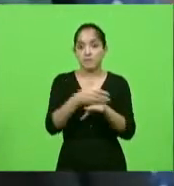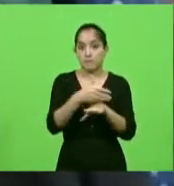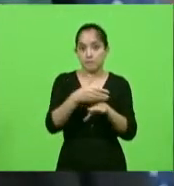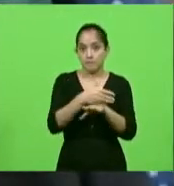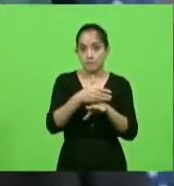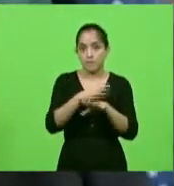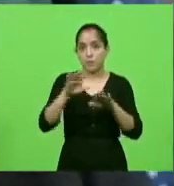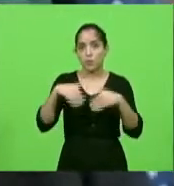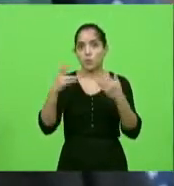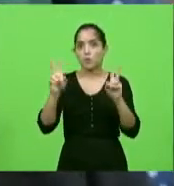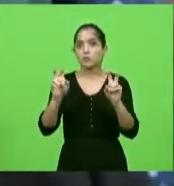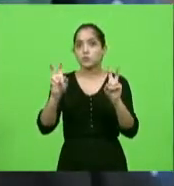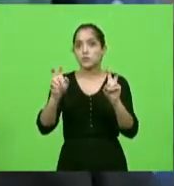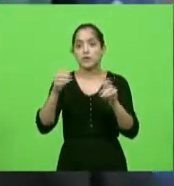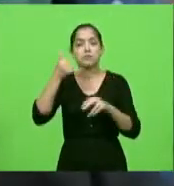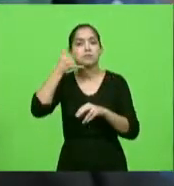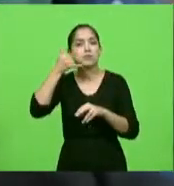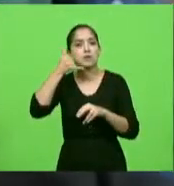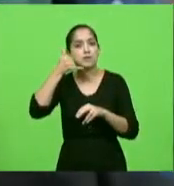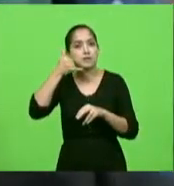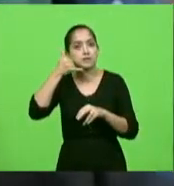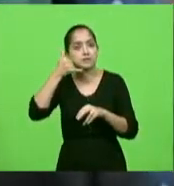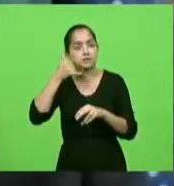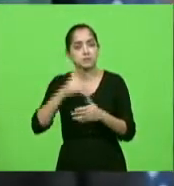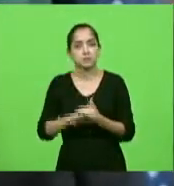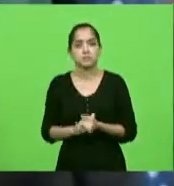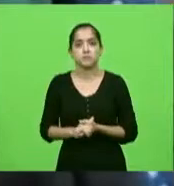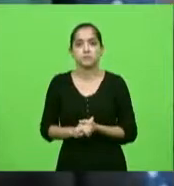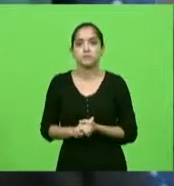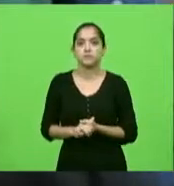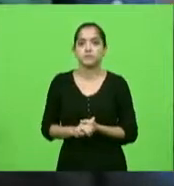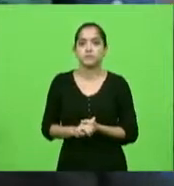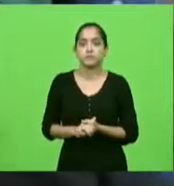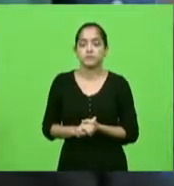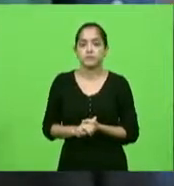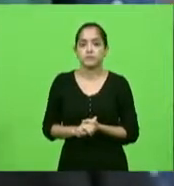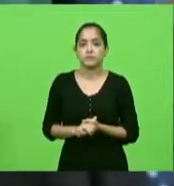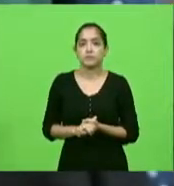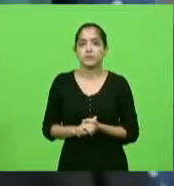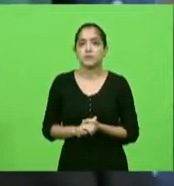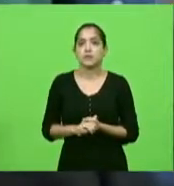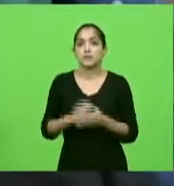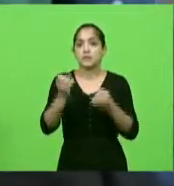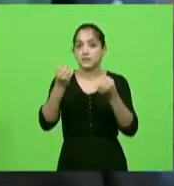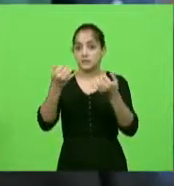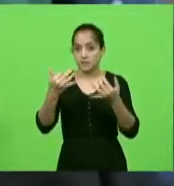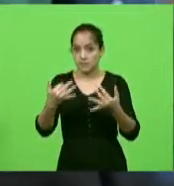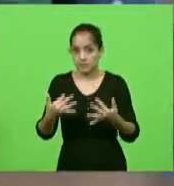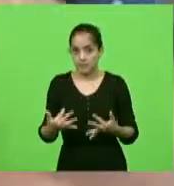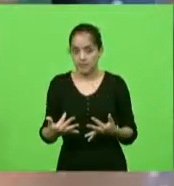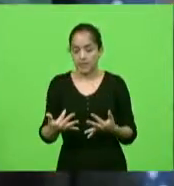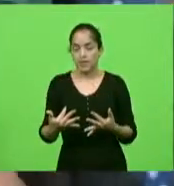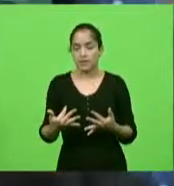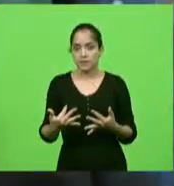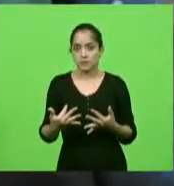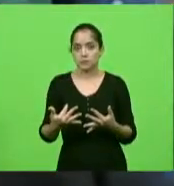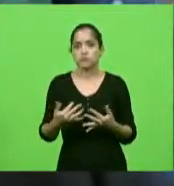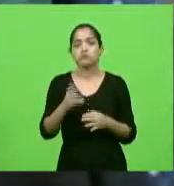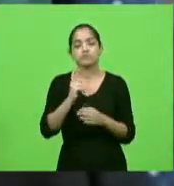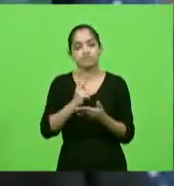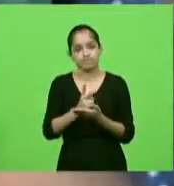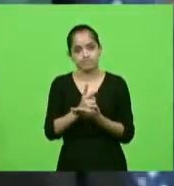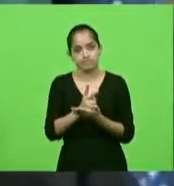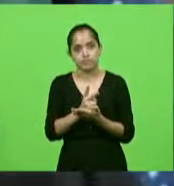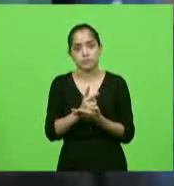qual a temática da suposta ligação do governador. Nesse aspecto, e ainda determinante, continua o